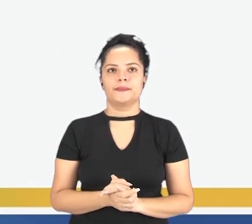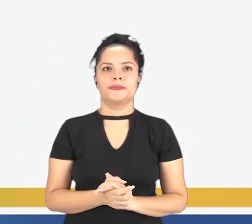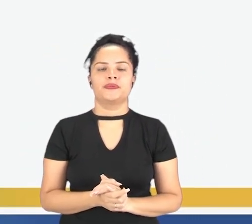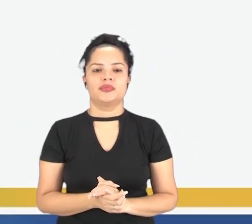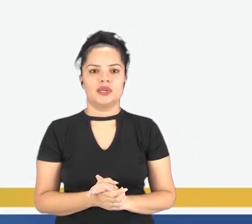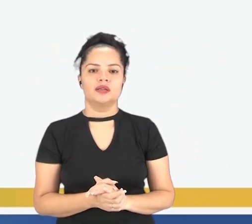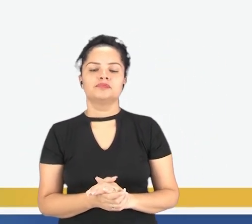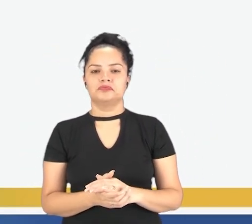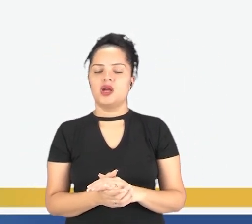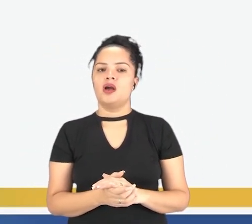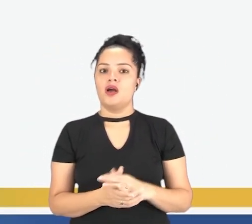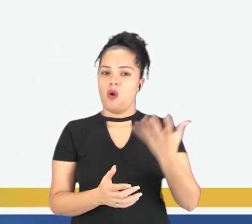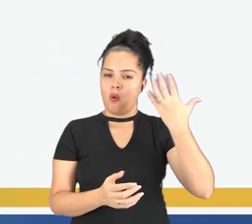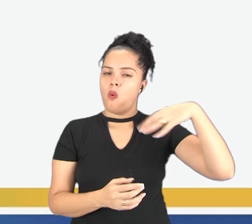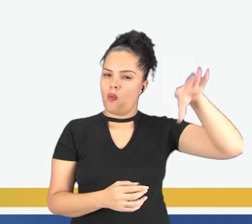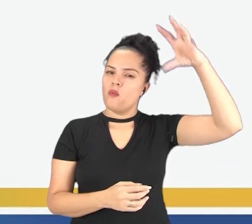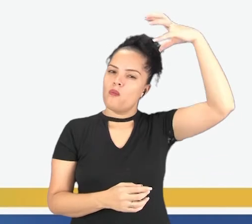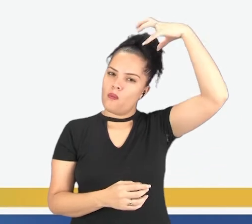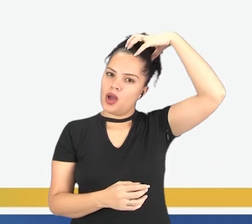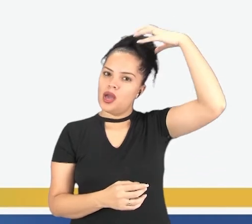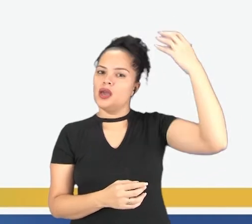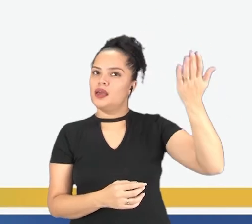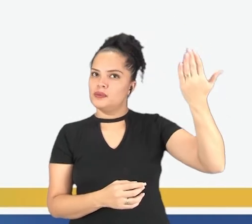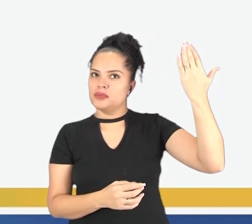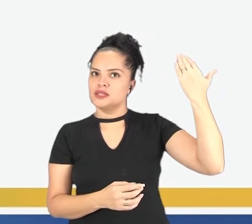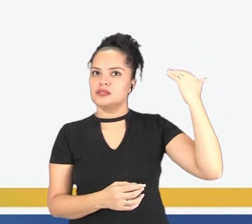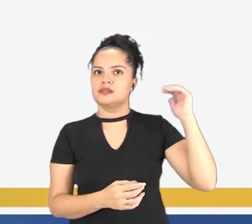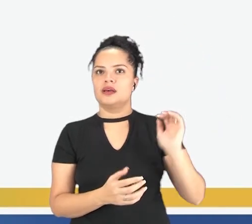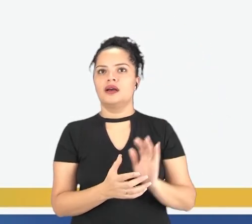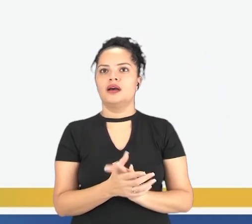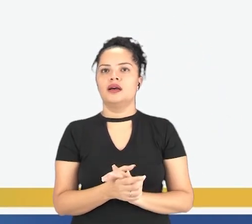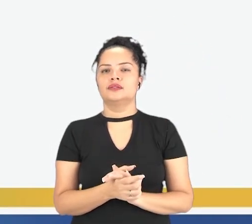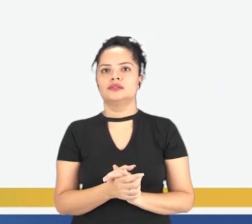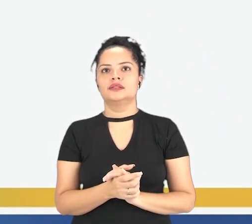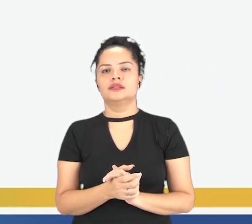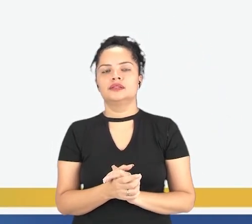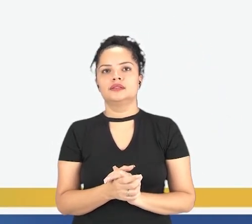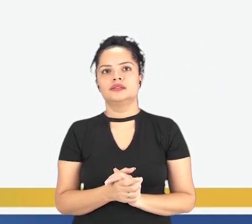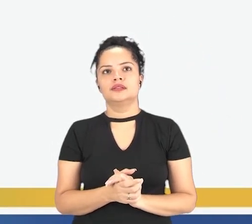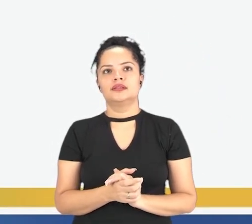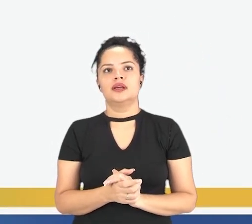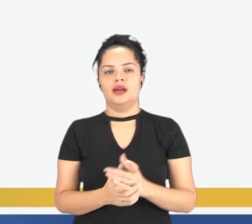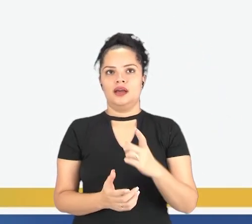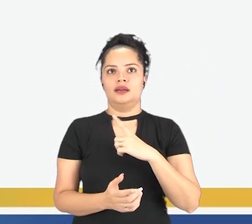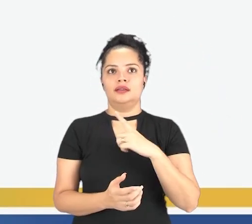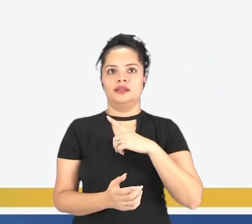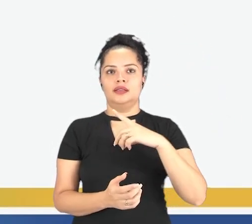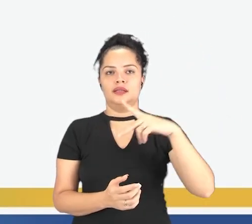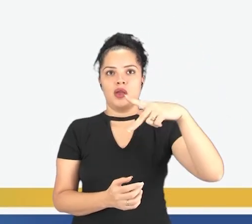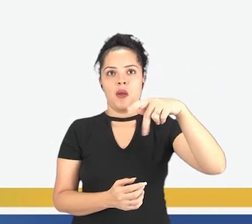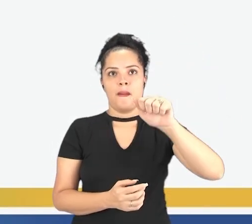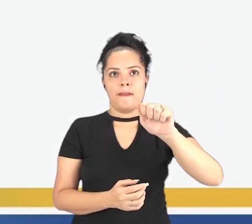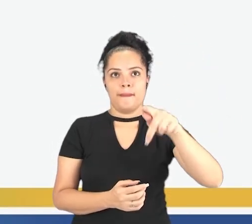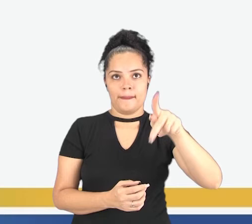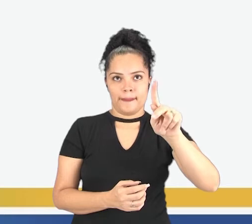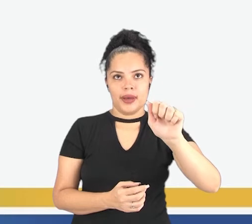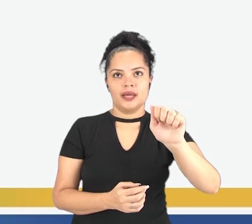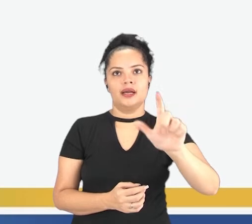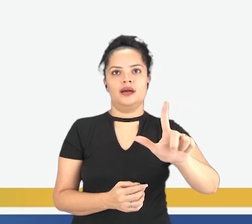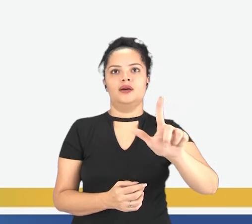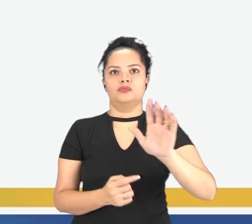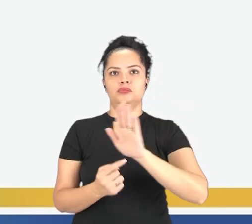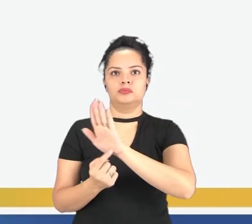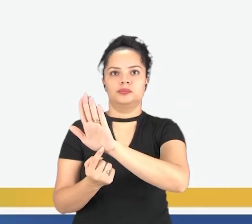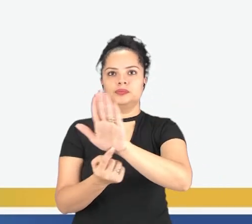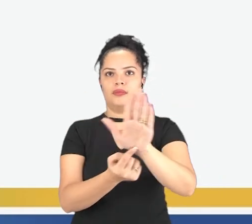né? Seria o grande rei, o grande governante. 23 de março de 603 depois de Cristo, né? Então, Palenque, 28 de agosto de